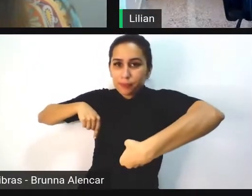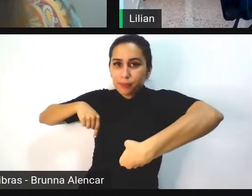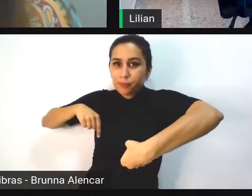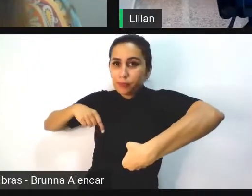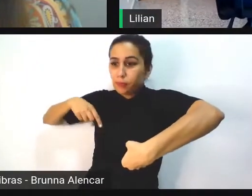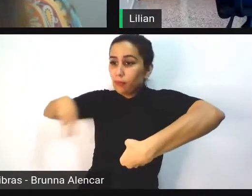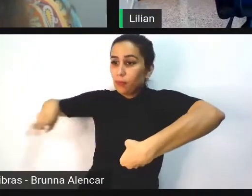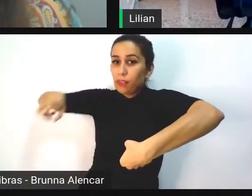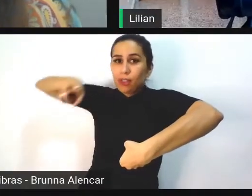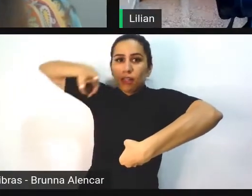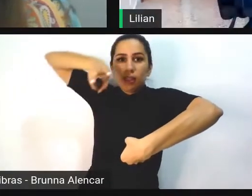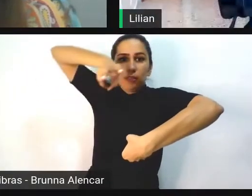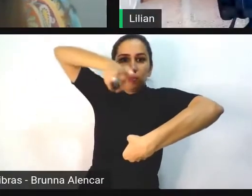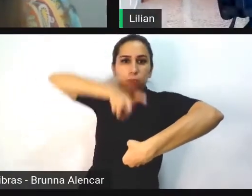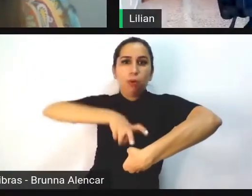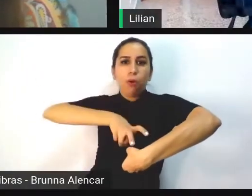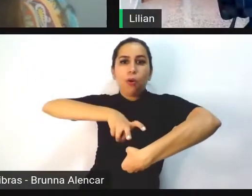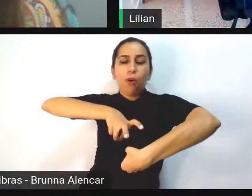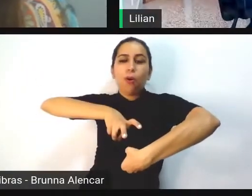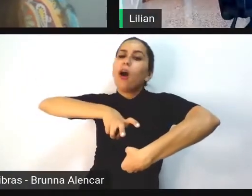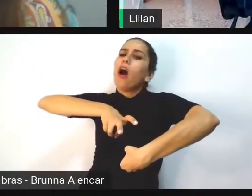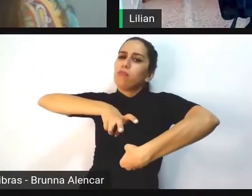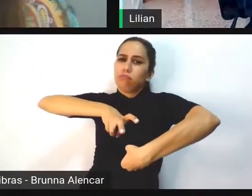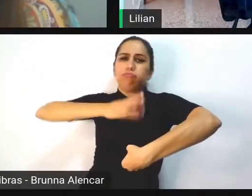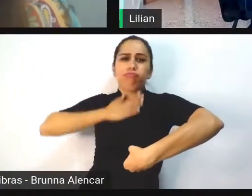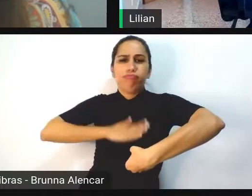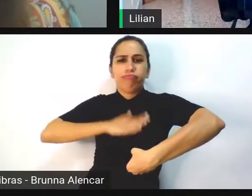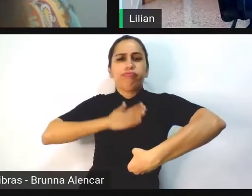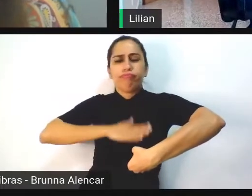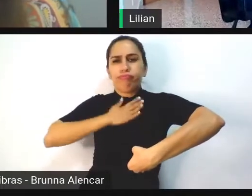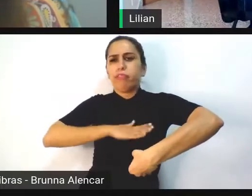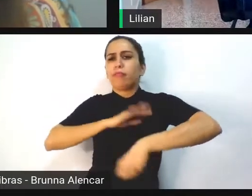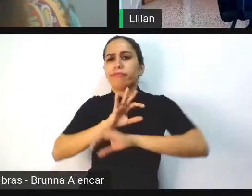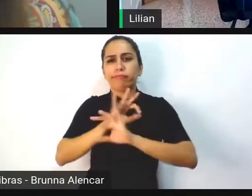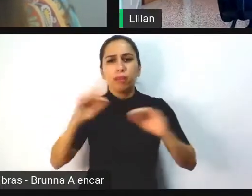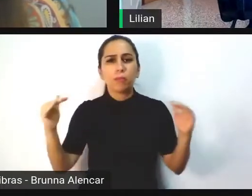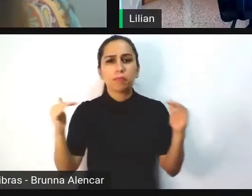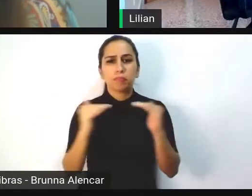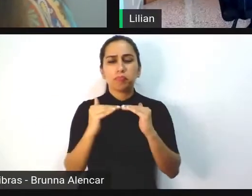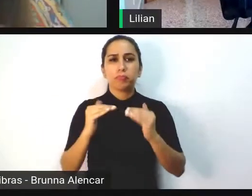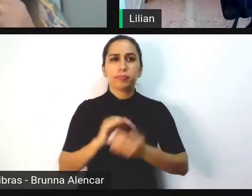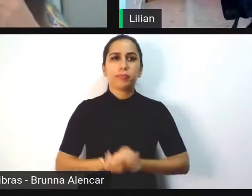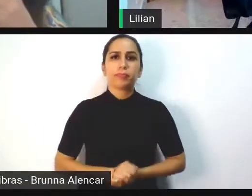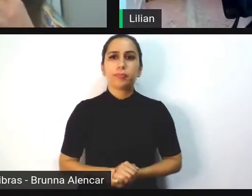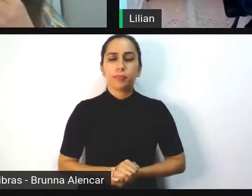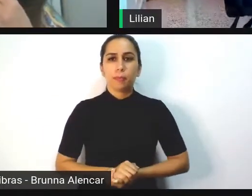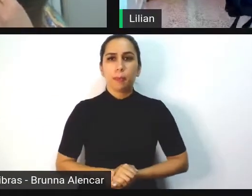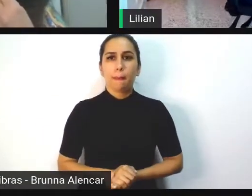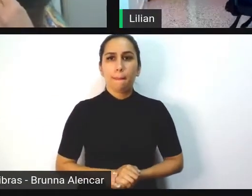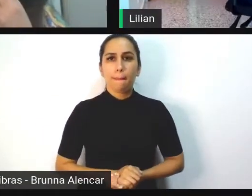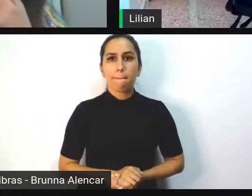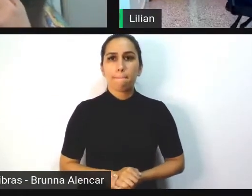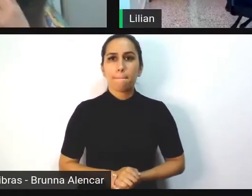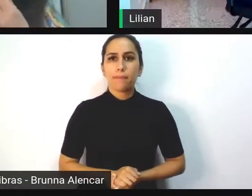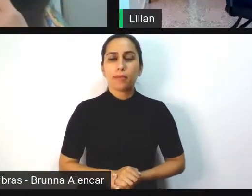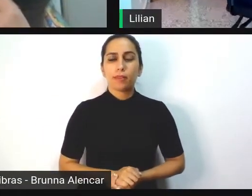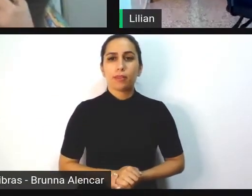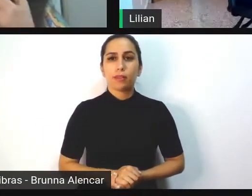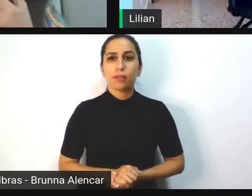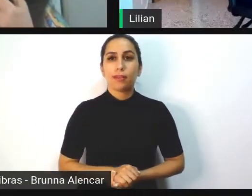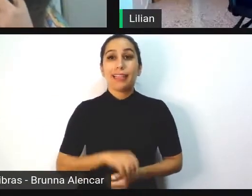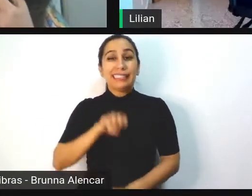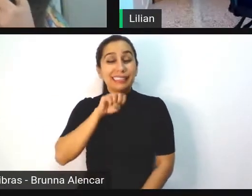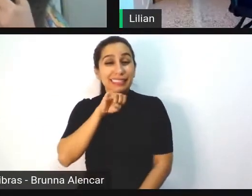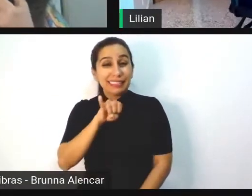ele fica mais fácil, ele acontece de forma mais natural. E se a pessoa for